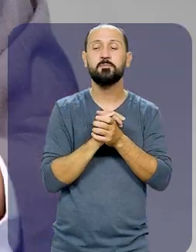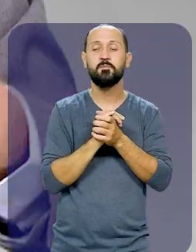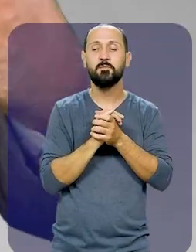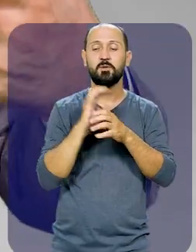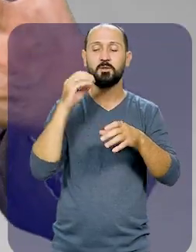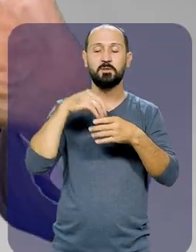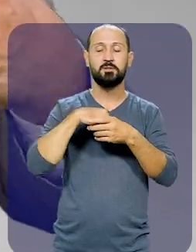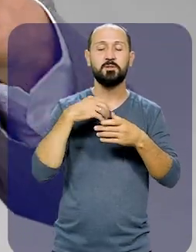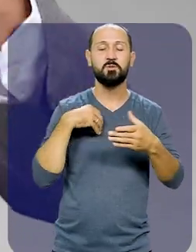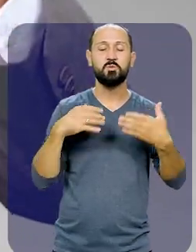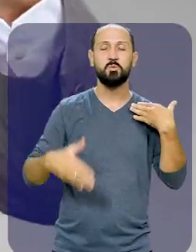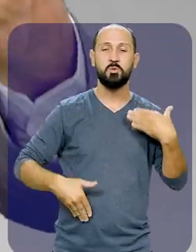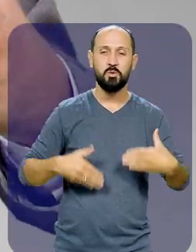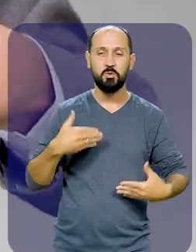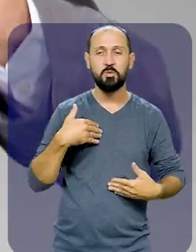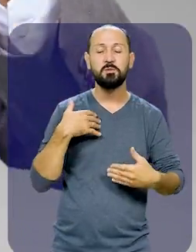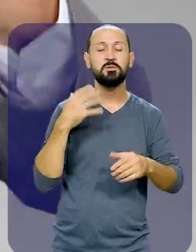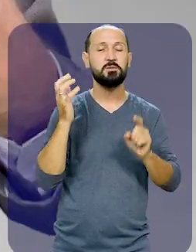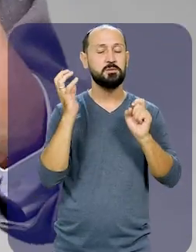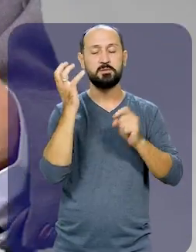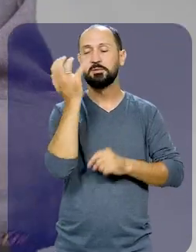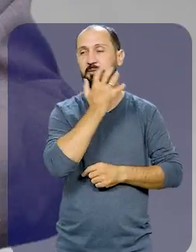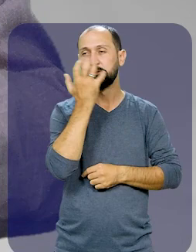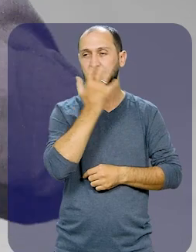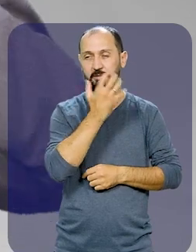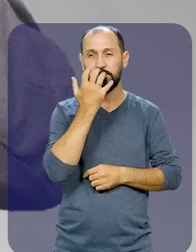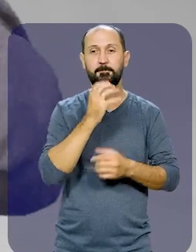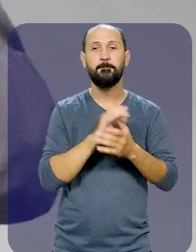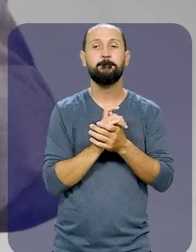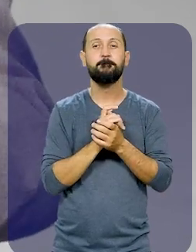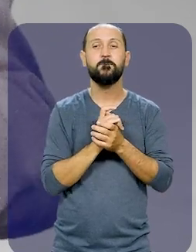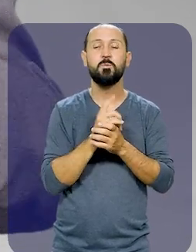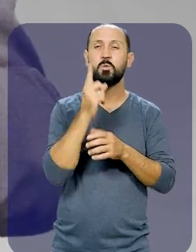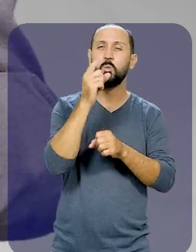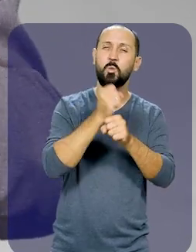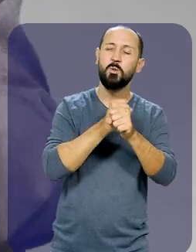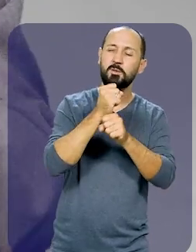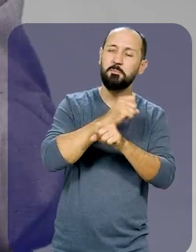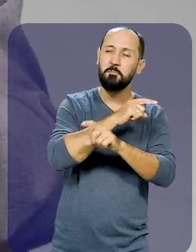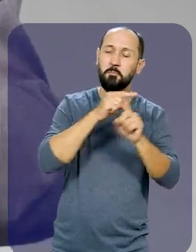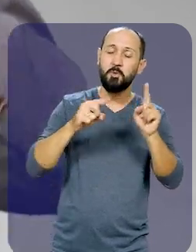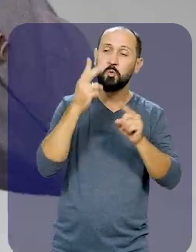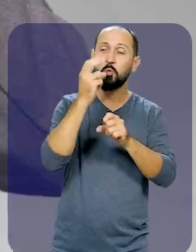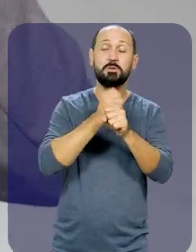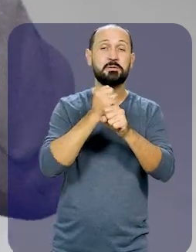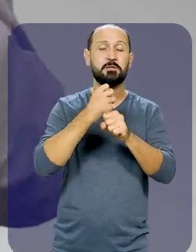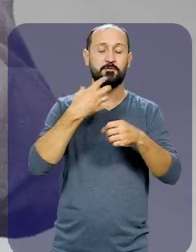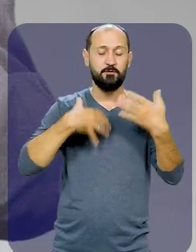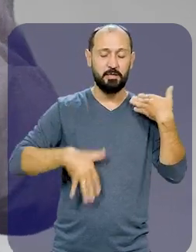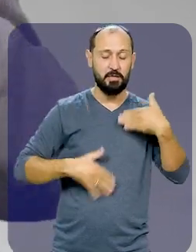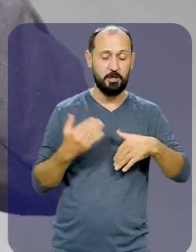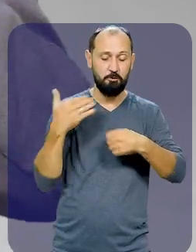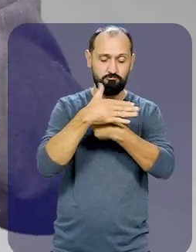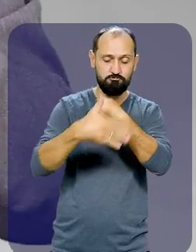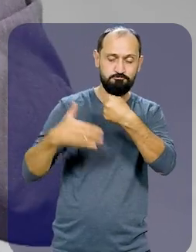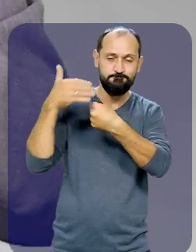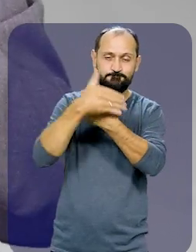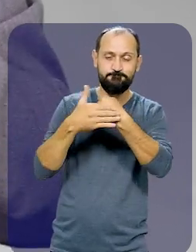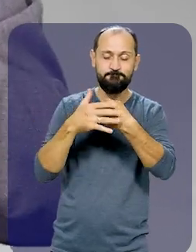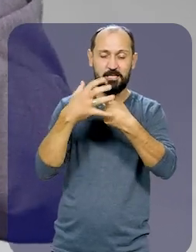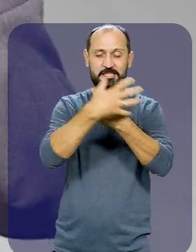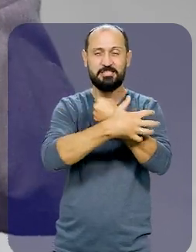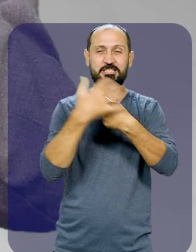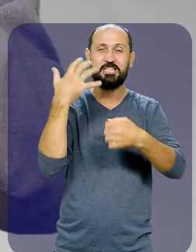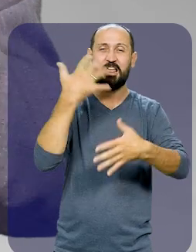nosso organismo, irritando o sistema imunológico por 1 ano e meio a 2 anos, depois que você teve a